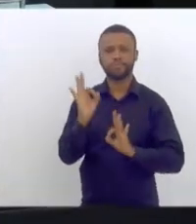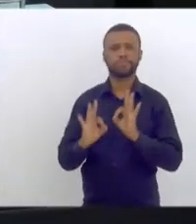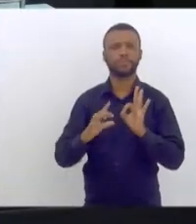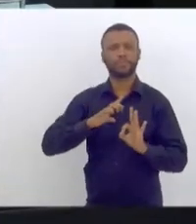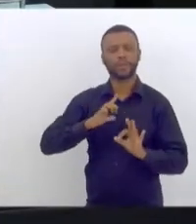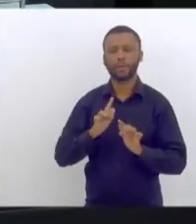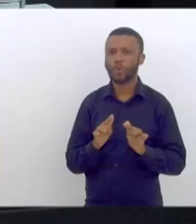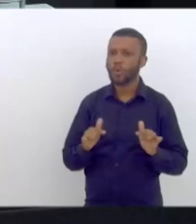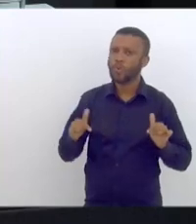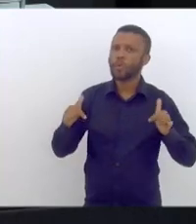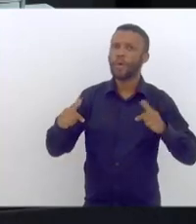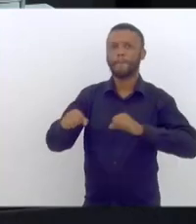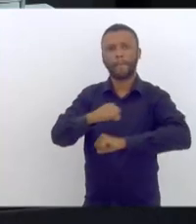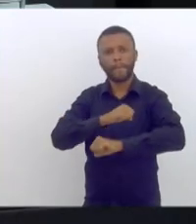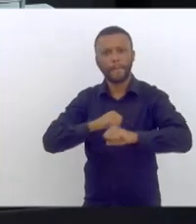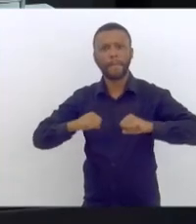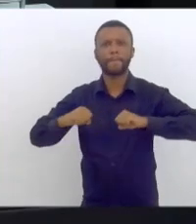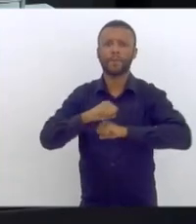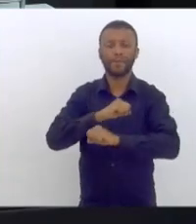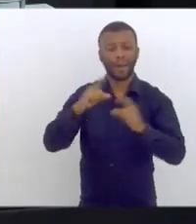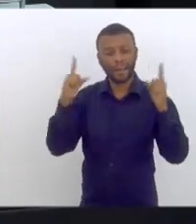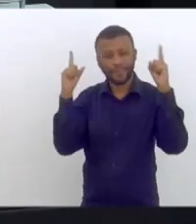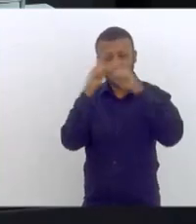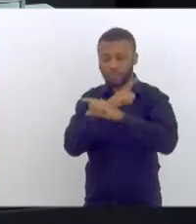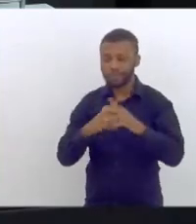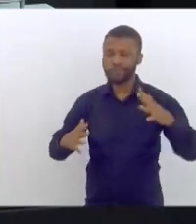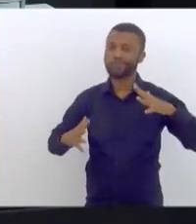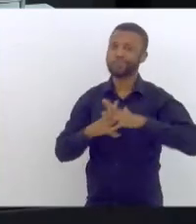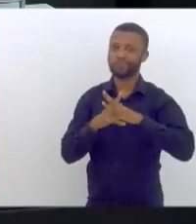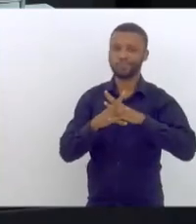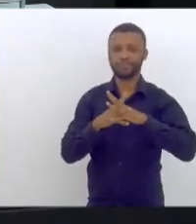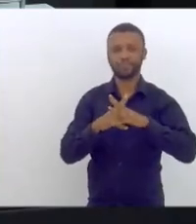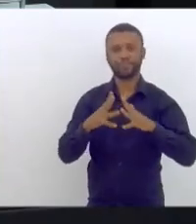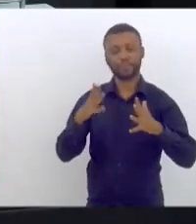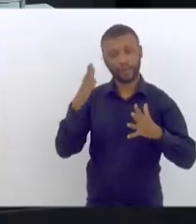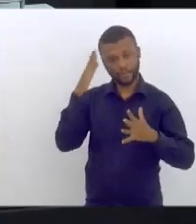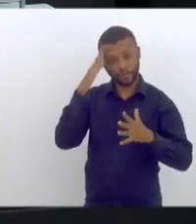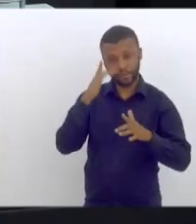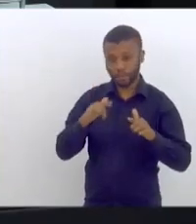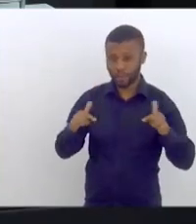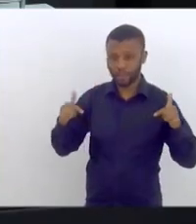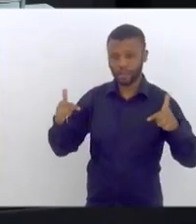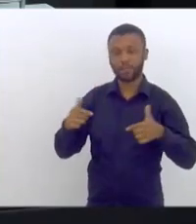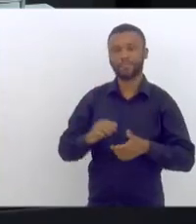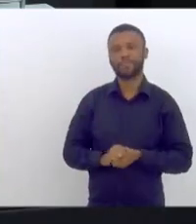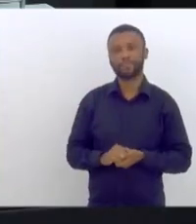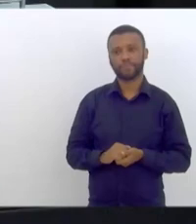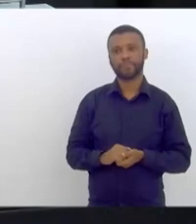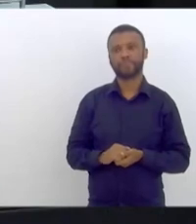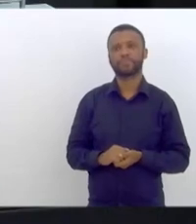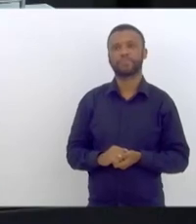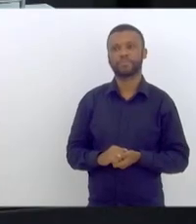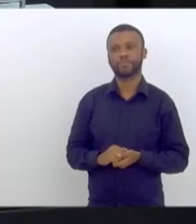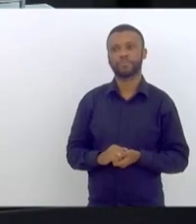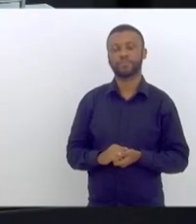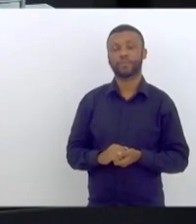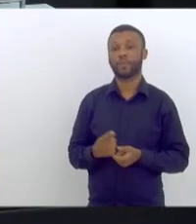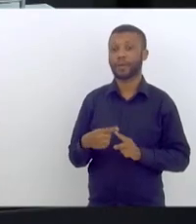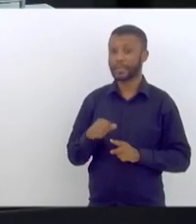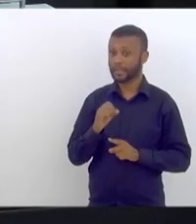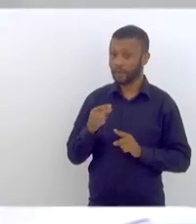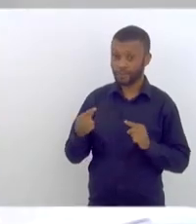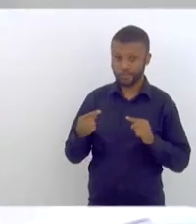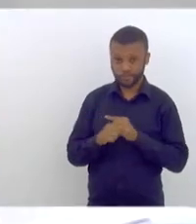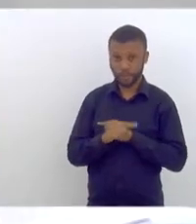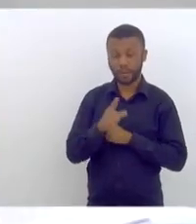operacional né que é difícil demais para para realizar porque senão era